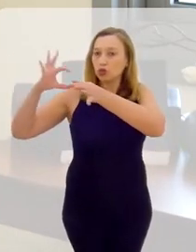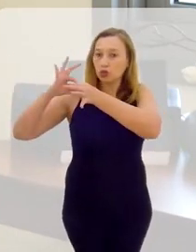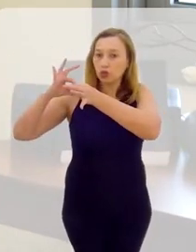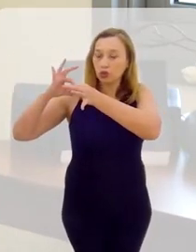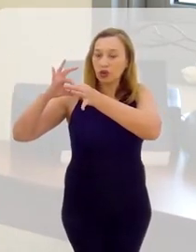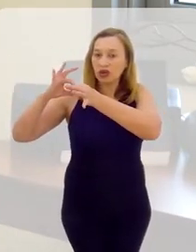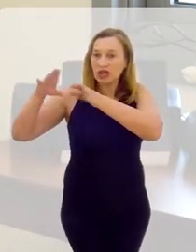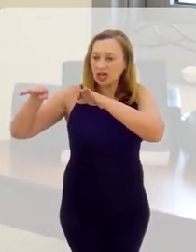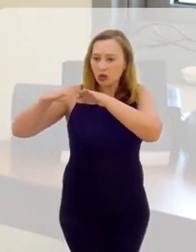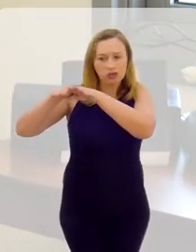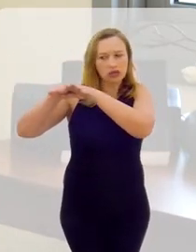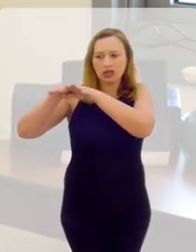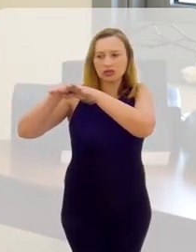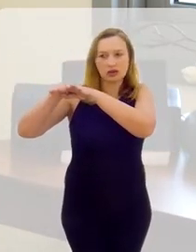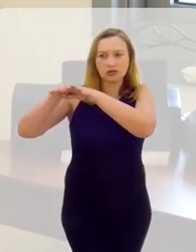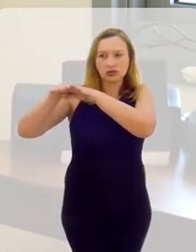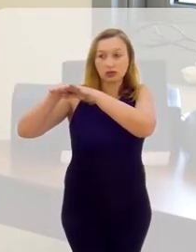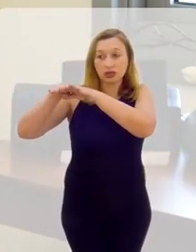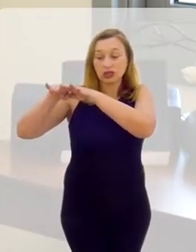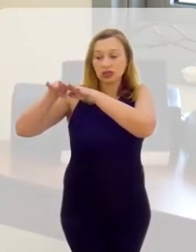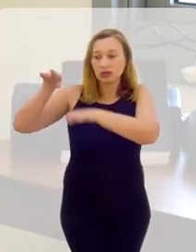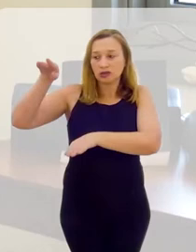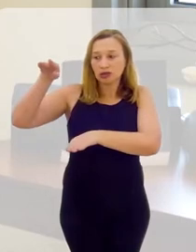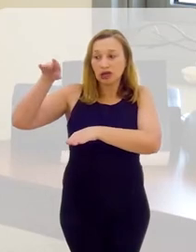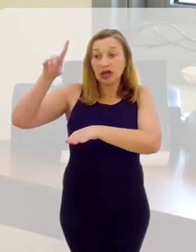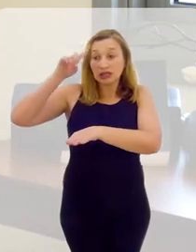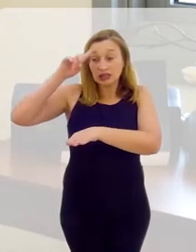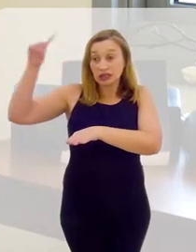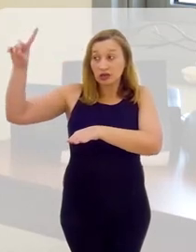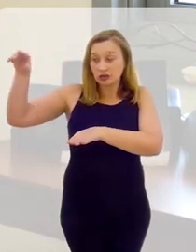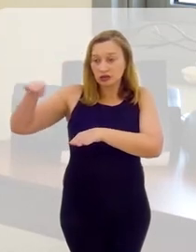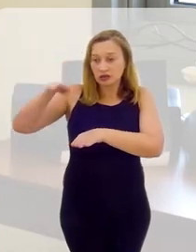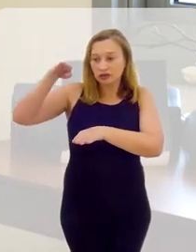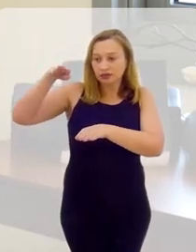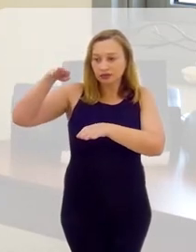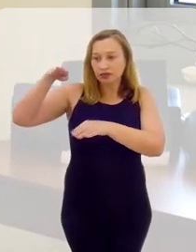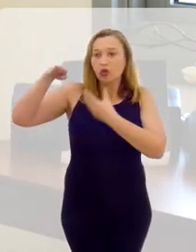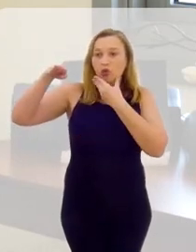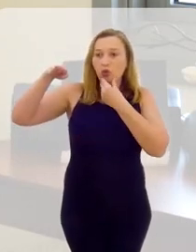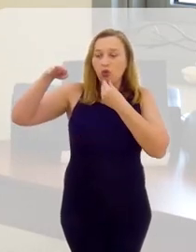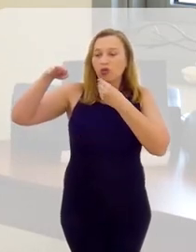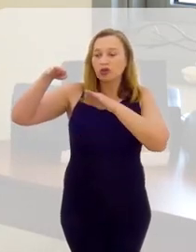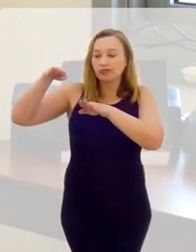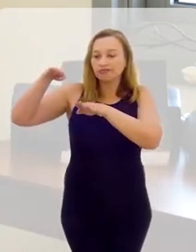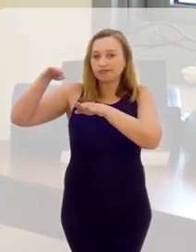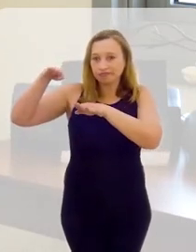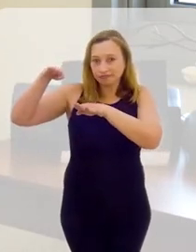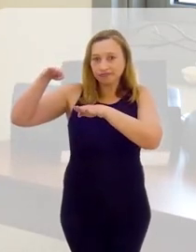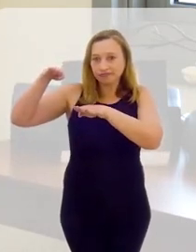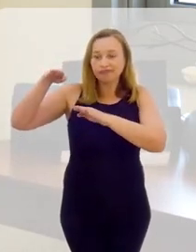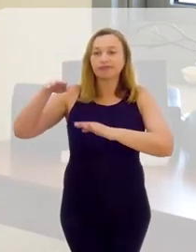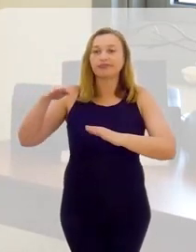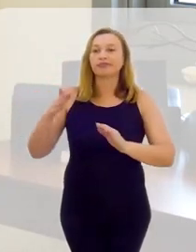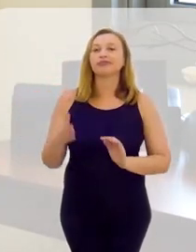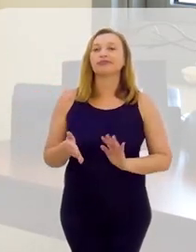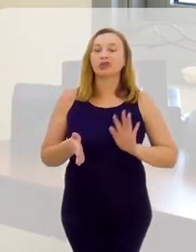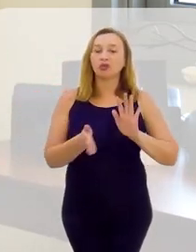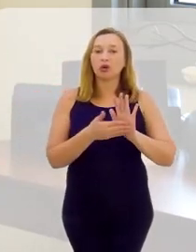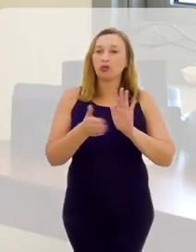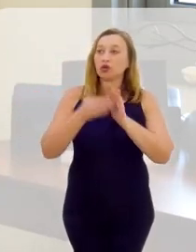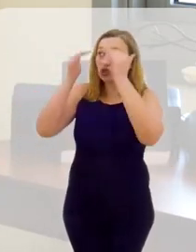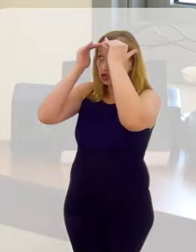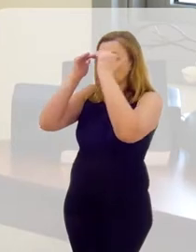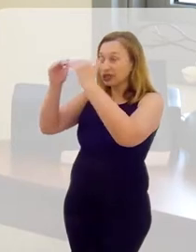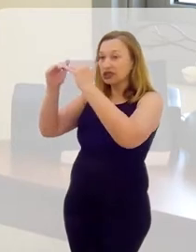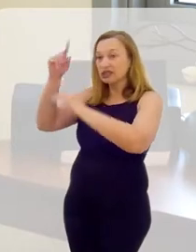não estão em igualdade. Deus estabelece as condições desse convênio e o homem, ele se